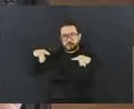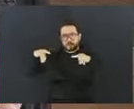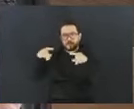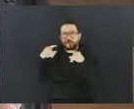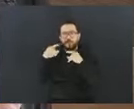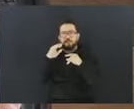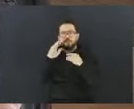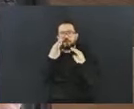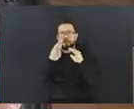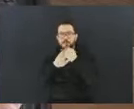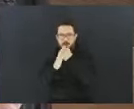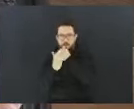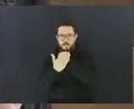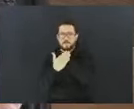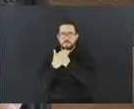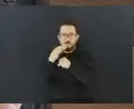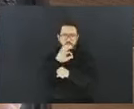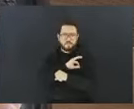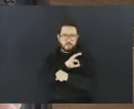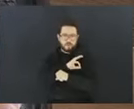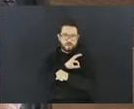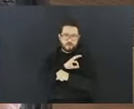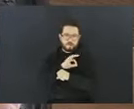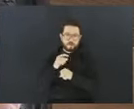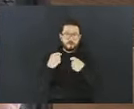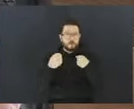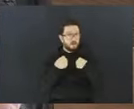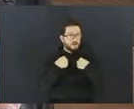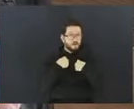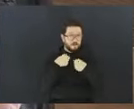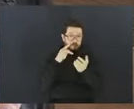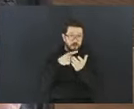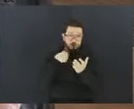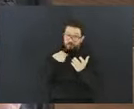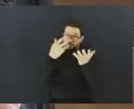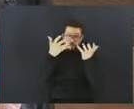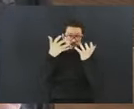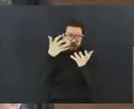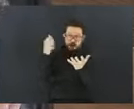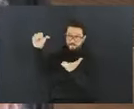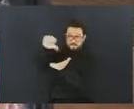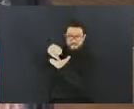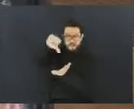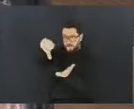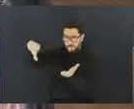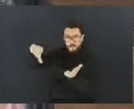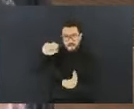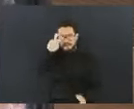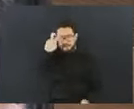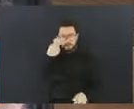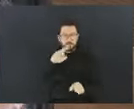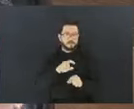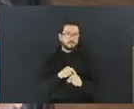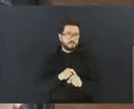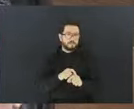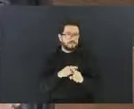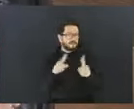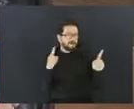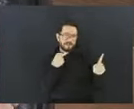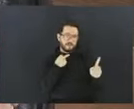todo o bairro quer um módulo. Eu, particularmente, queria 5 módulos na Fazendinha, se fosse possível. Mas a gente sabe que nem não é possível. Então, eu pergunto ao